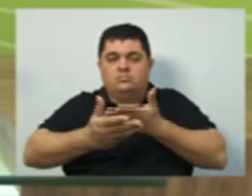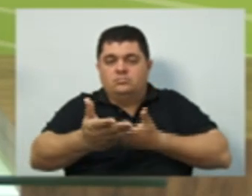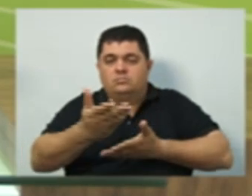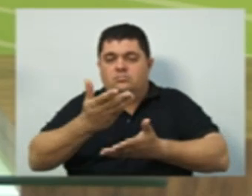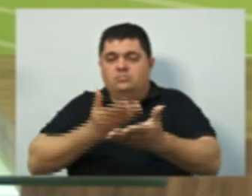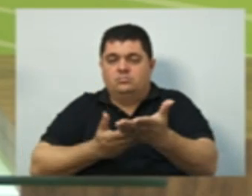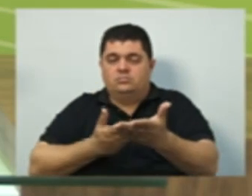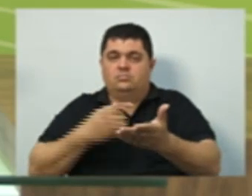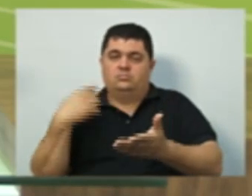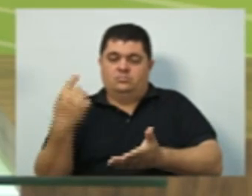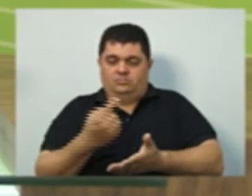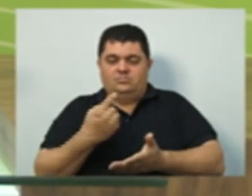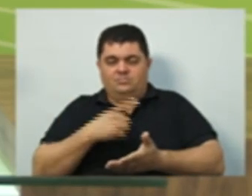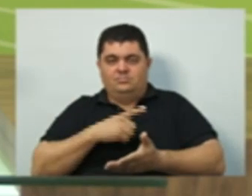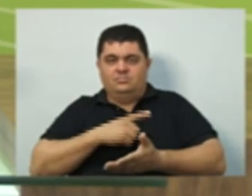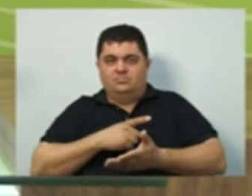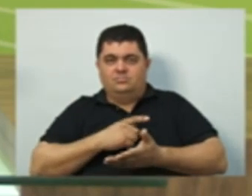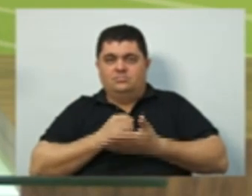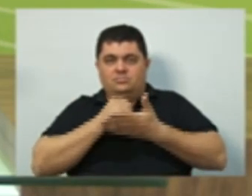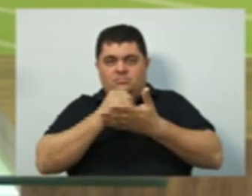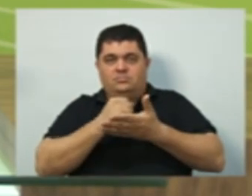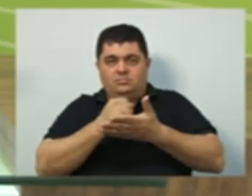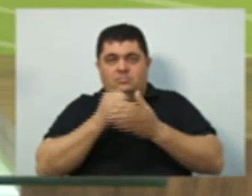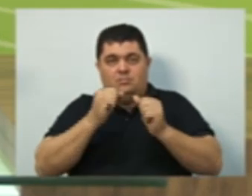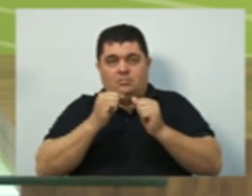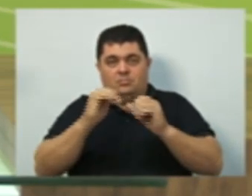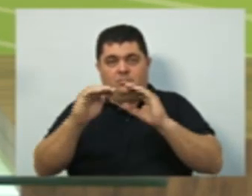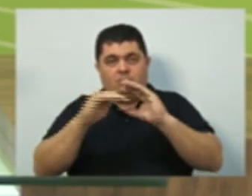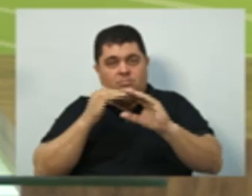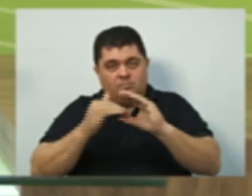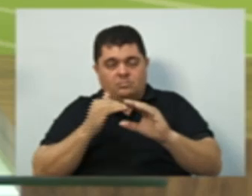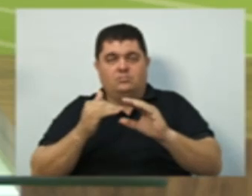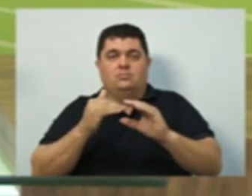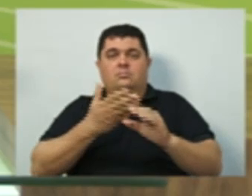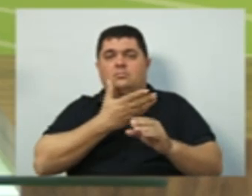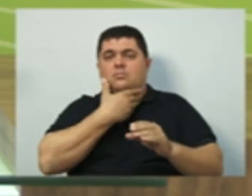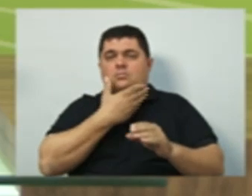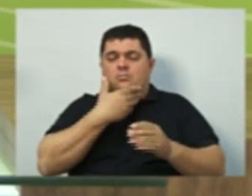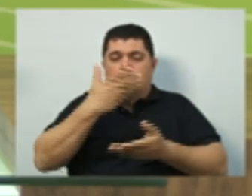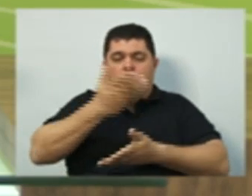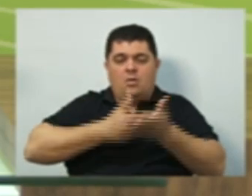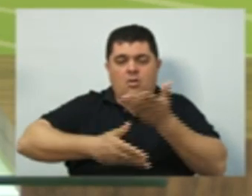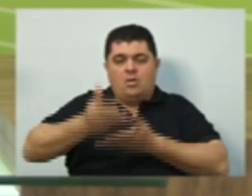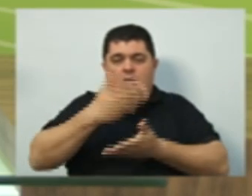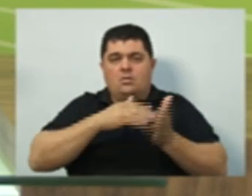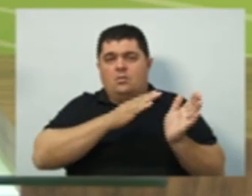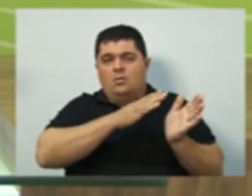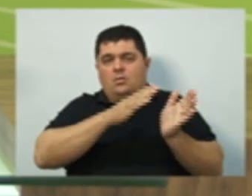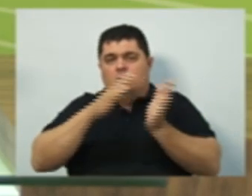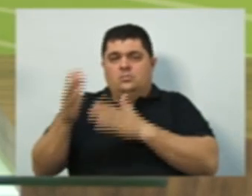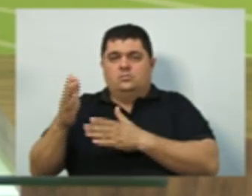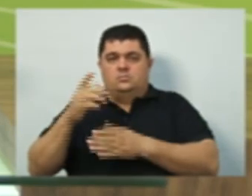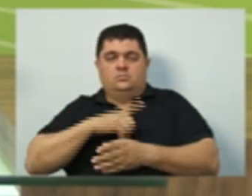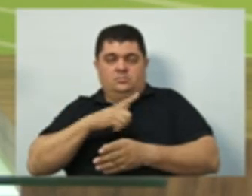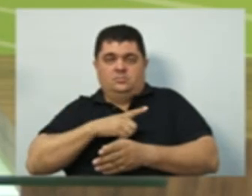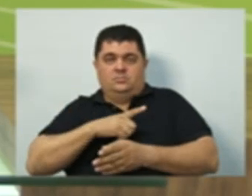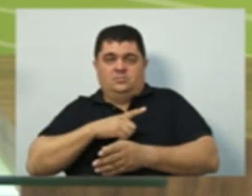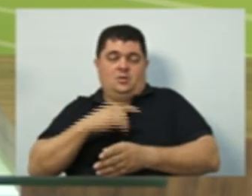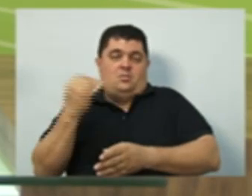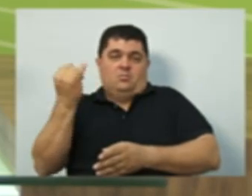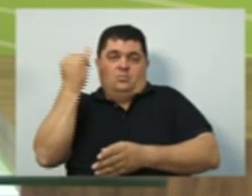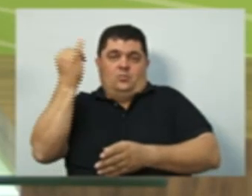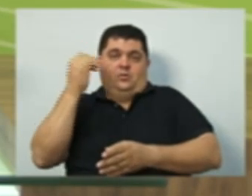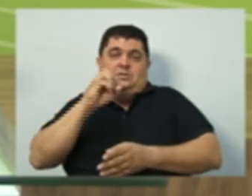nós estamos também aqui, né, atônitos para que vocês participem, nos ajude ao longo da aula. A aula só tem sentido